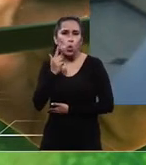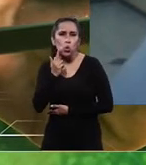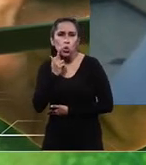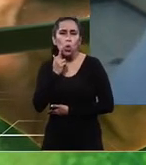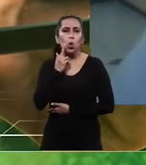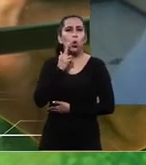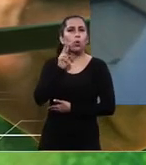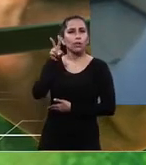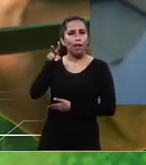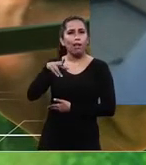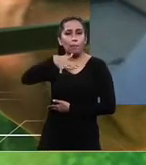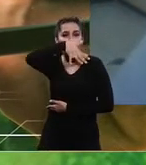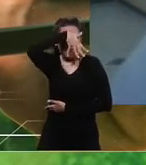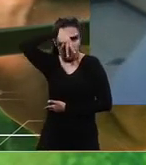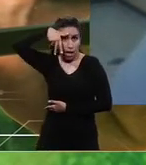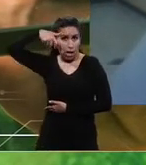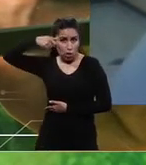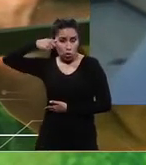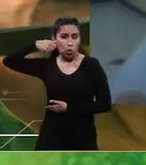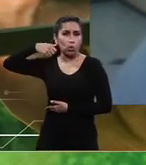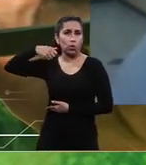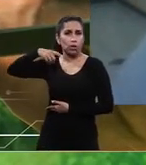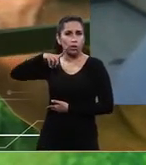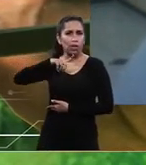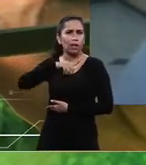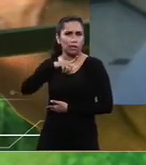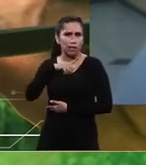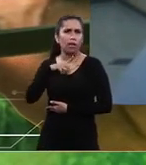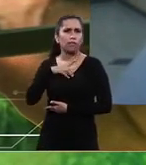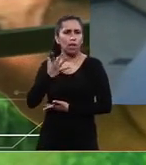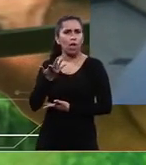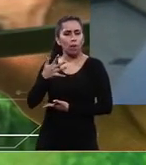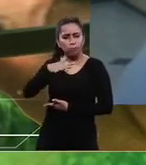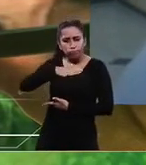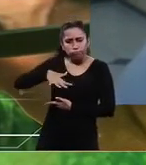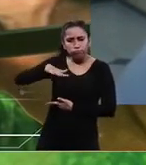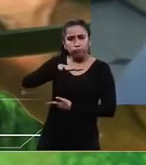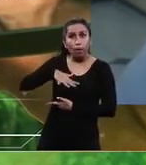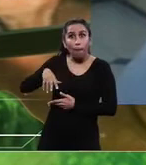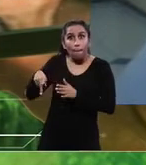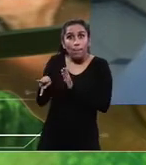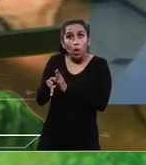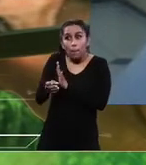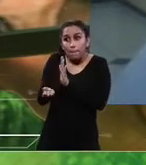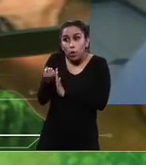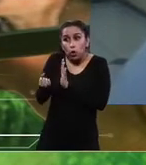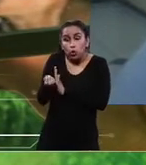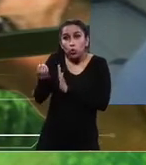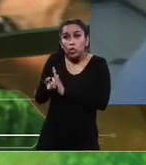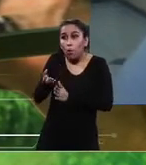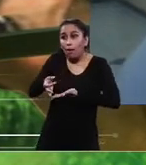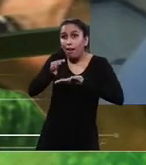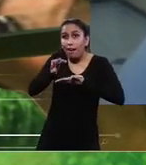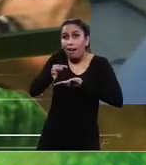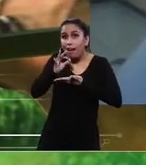de uma plataforma de produção de café robusta muito